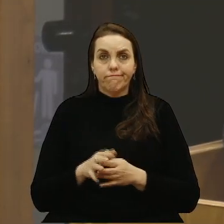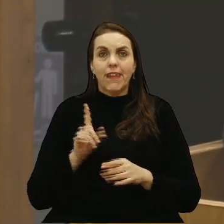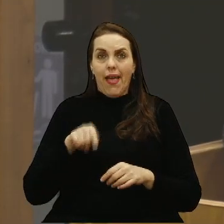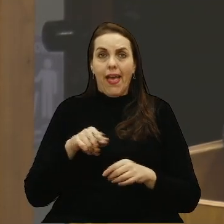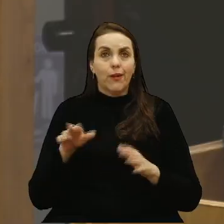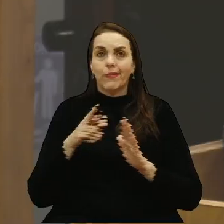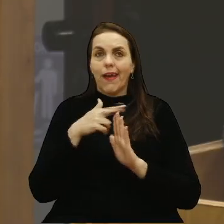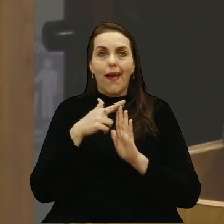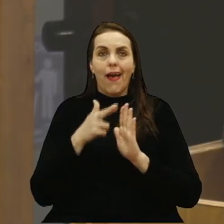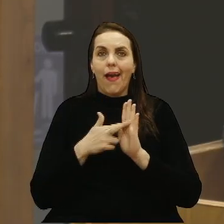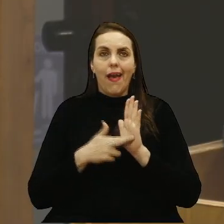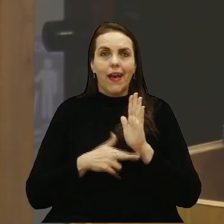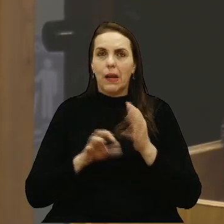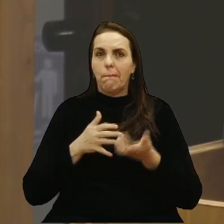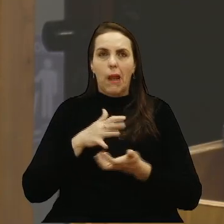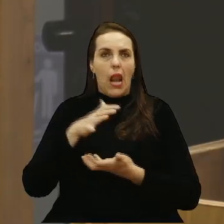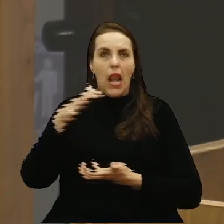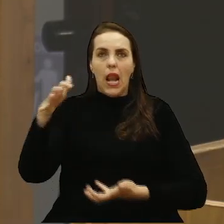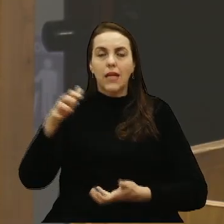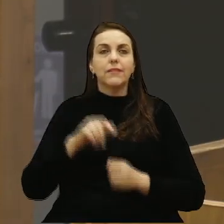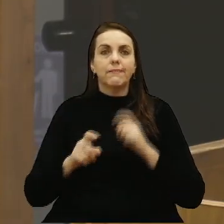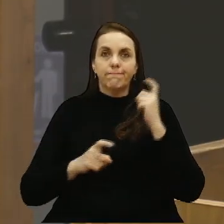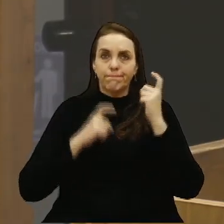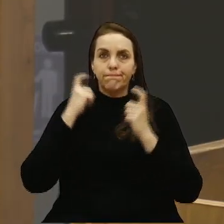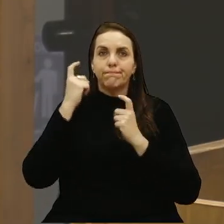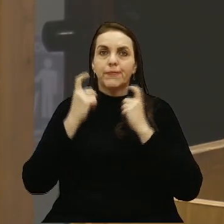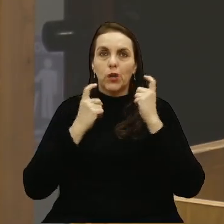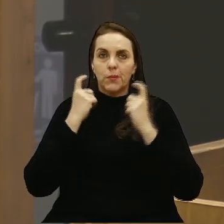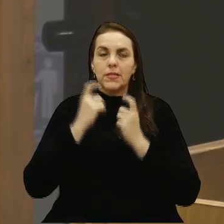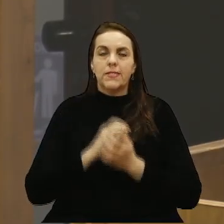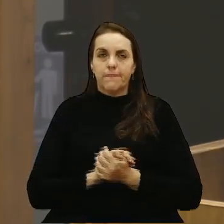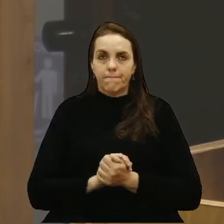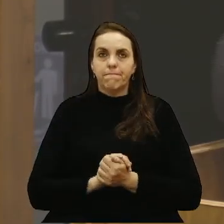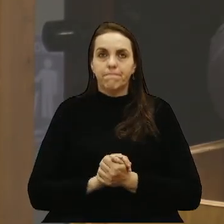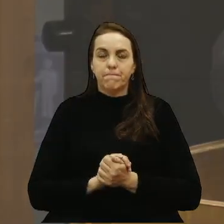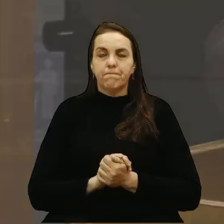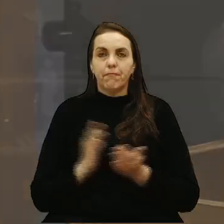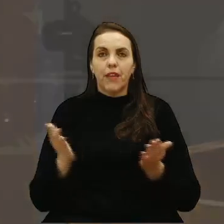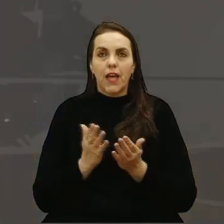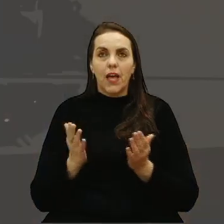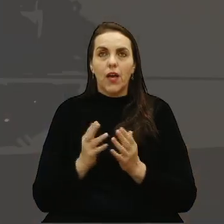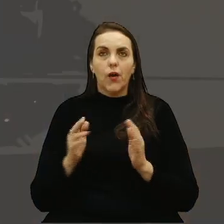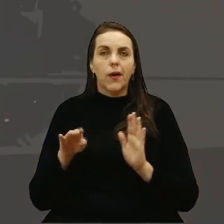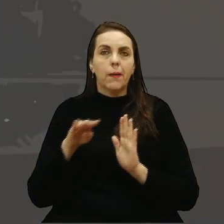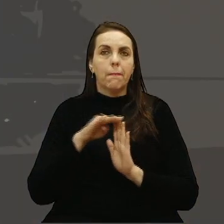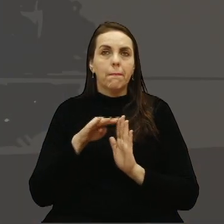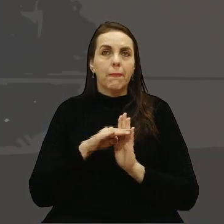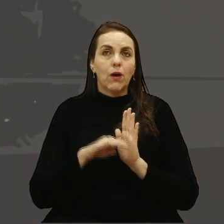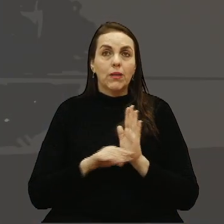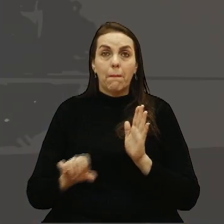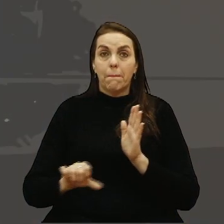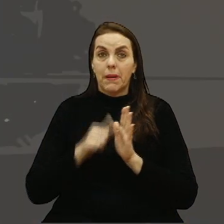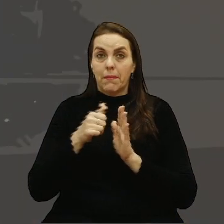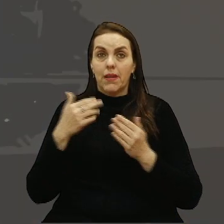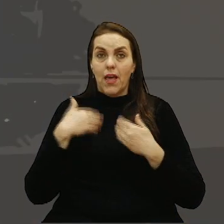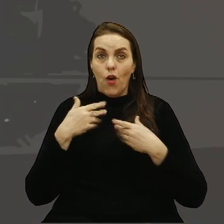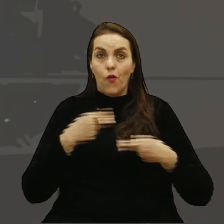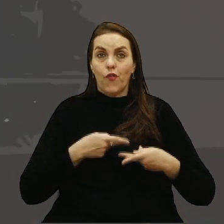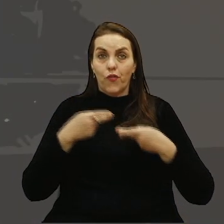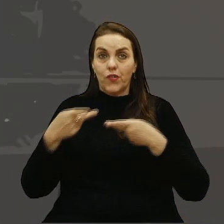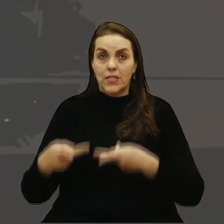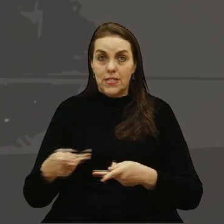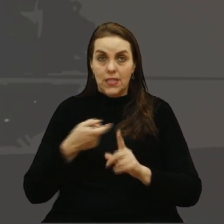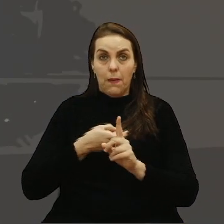desregrada e isso nos causa preocupação. Então, avançando aqui na pauta, a primeira que eu trago foi de uma visita que eu fiz ainda no mês de